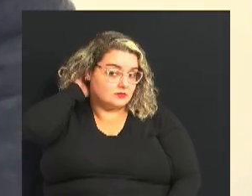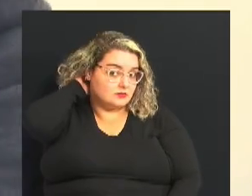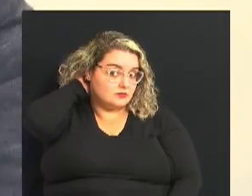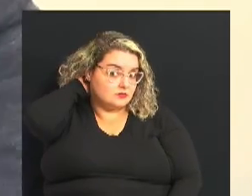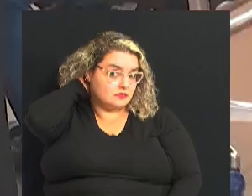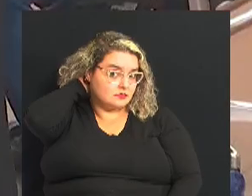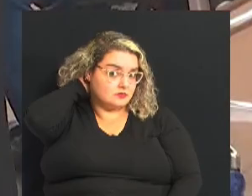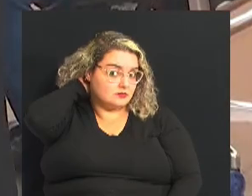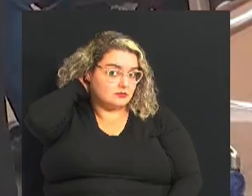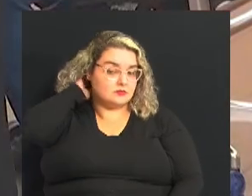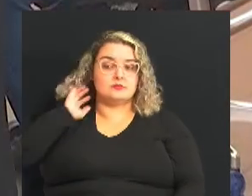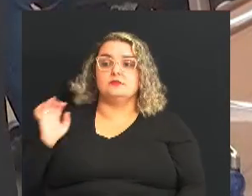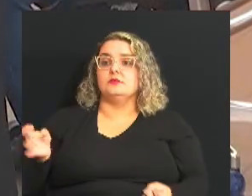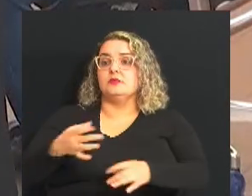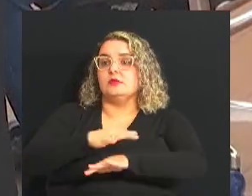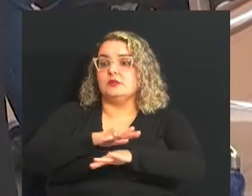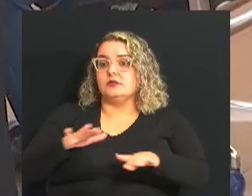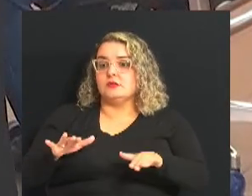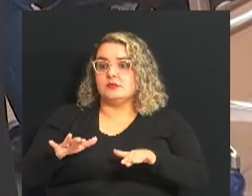Então, encerrando aqui nosso